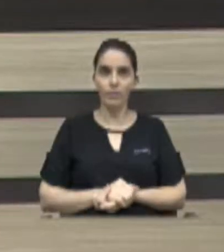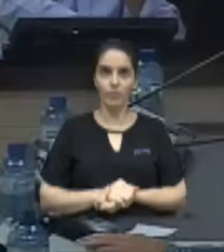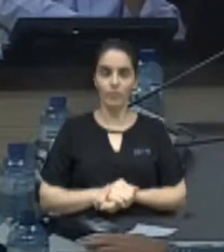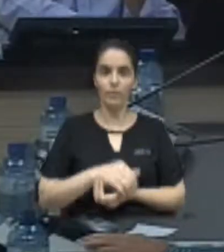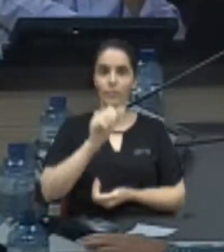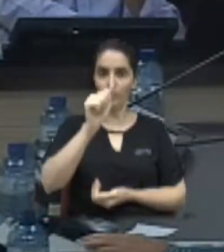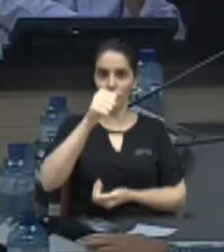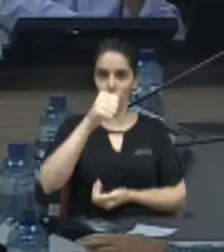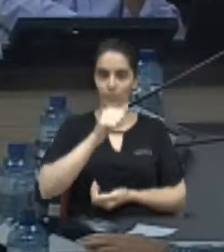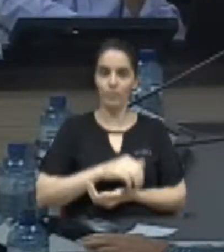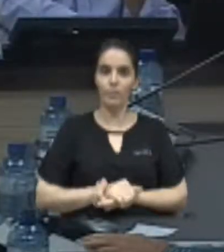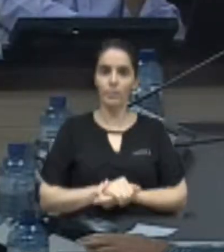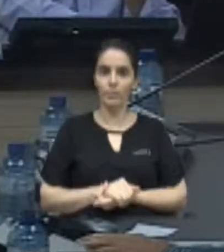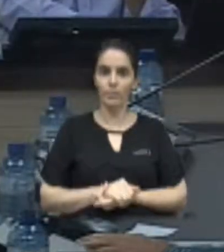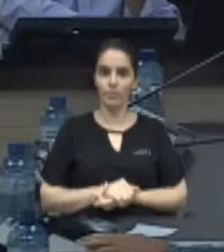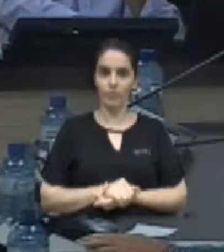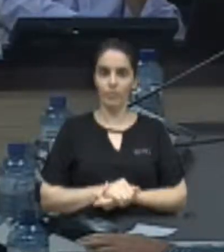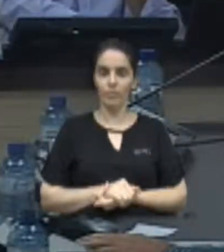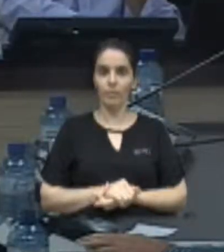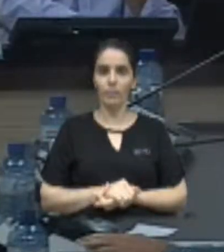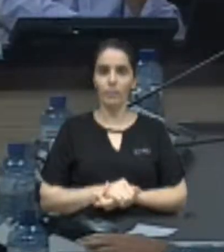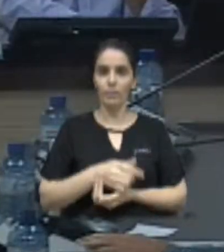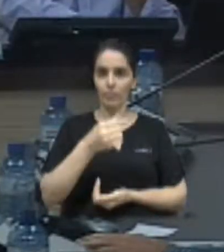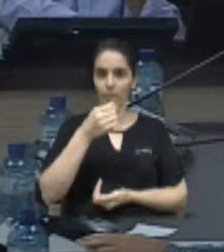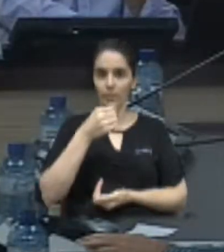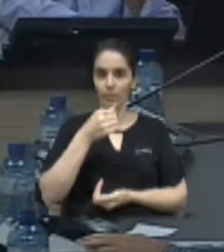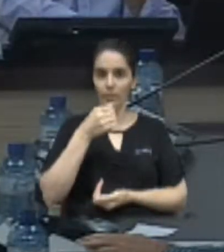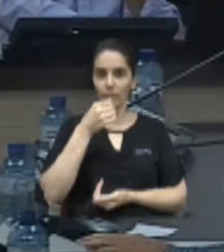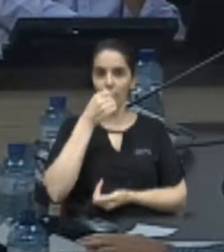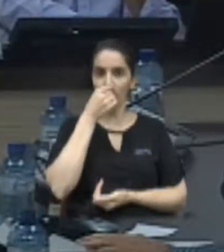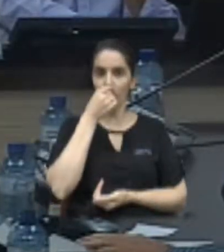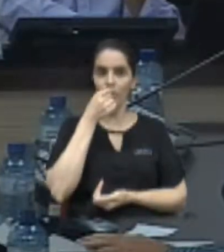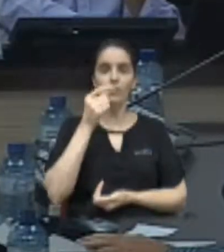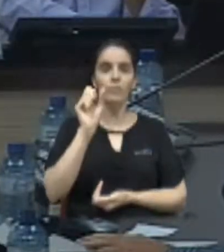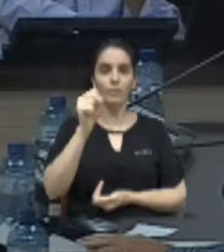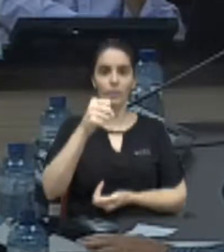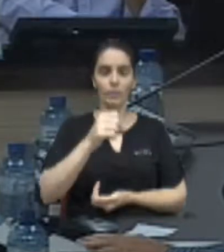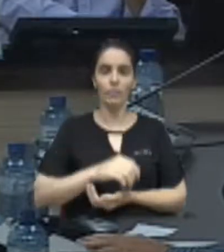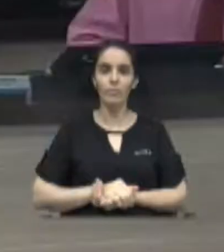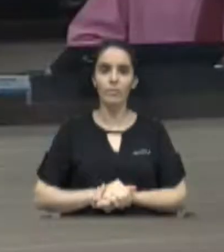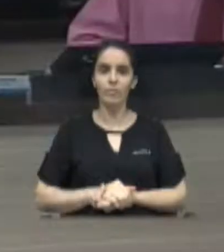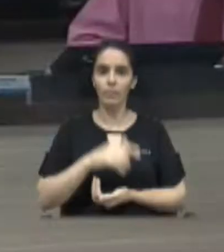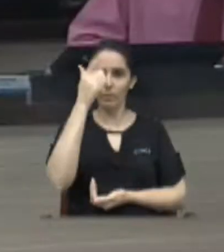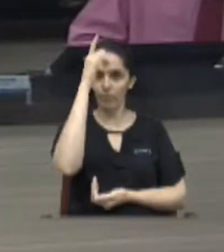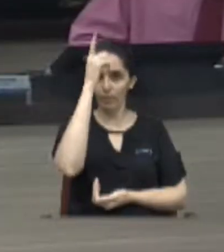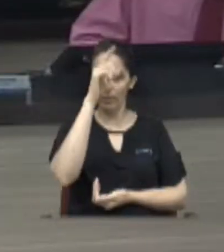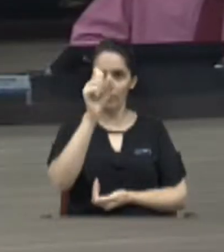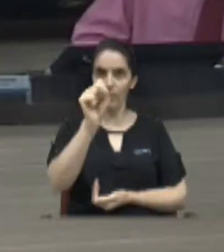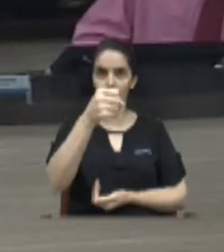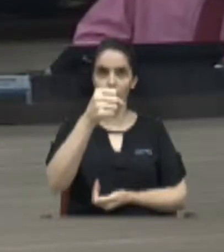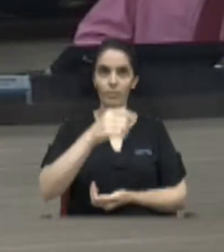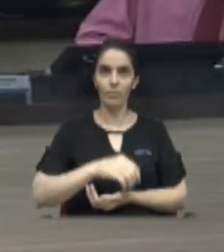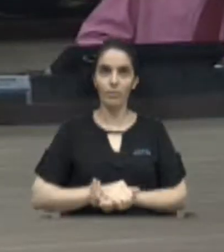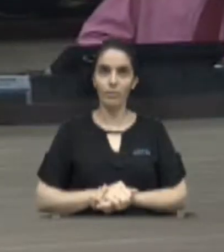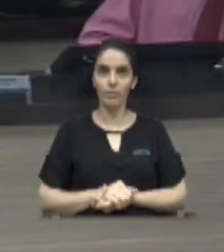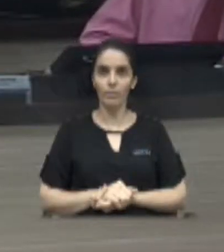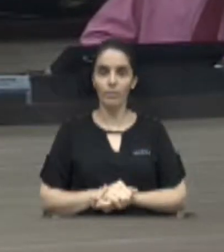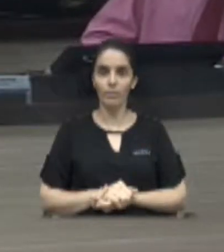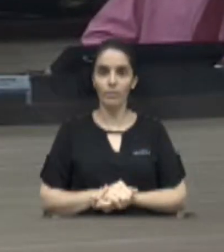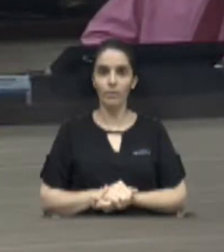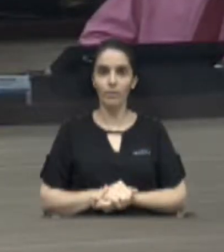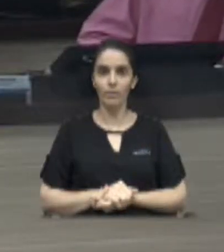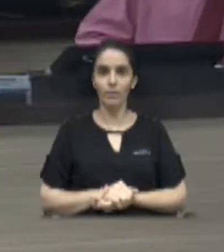Sim. Estevam Nogueira? Sim. Lemão? Sim.